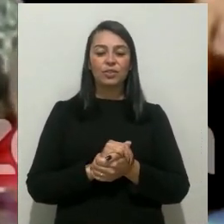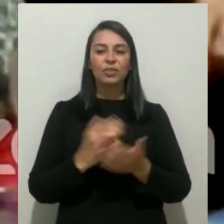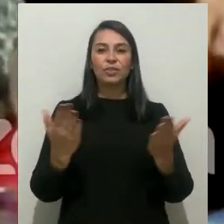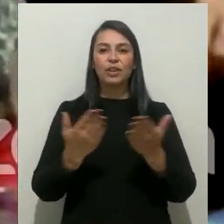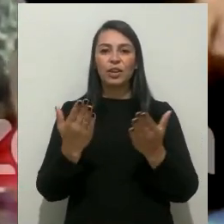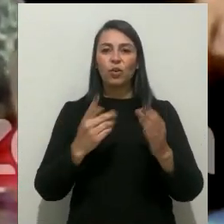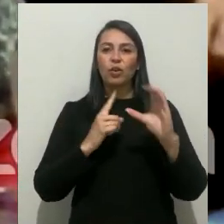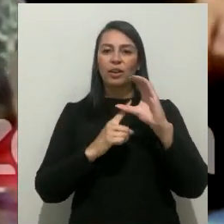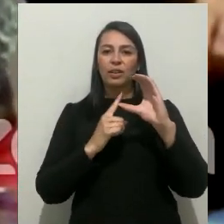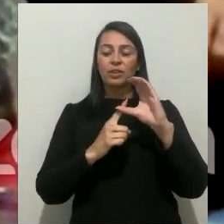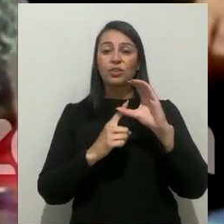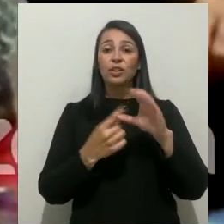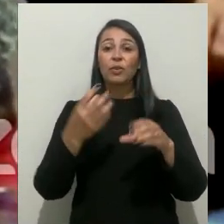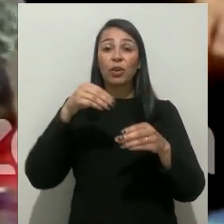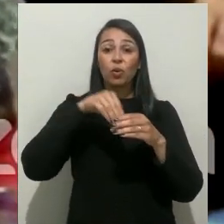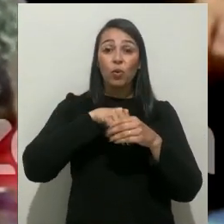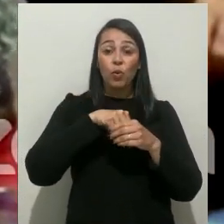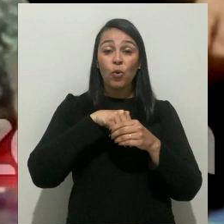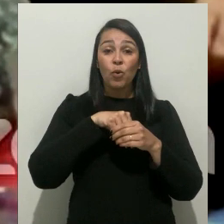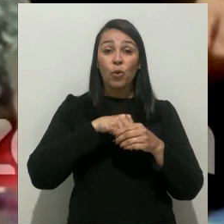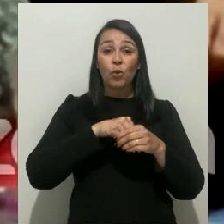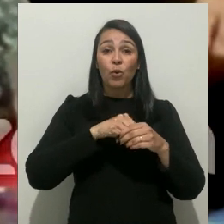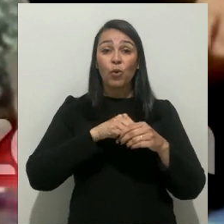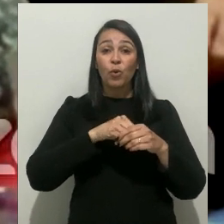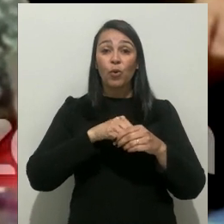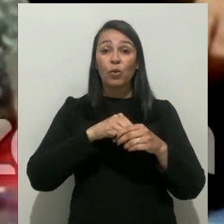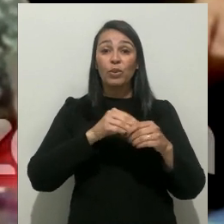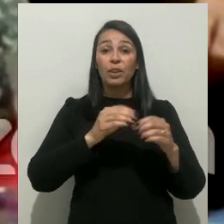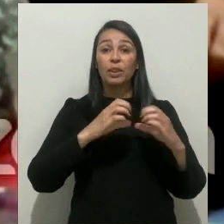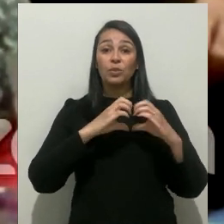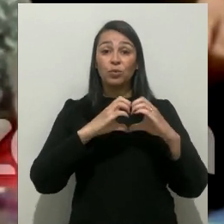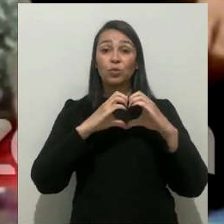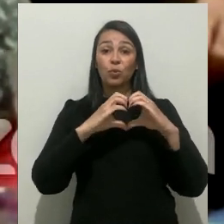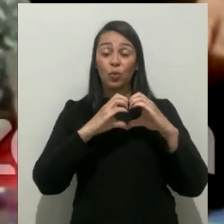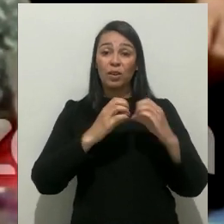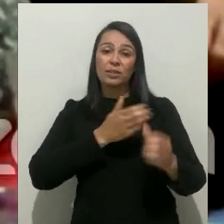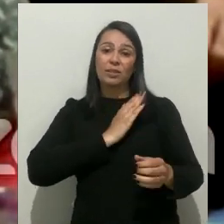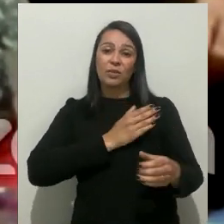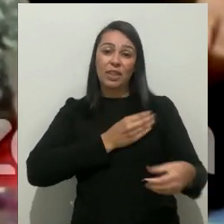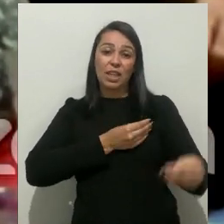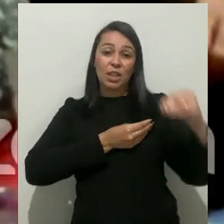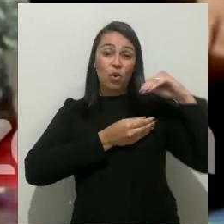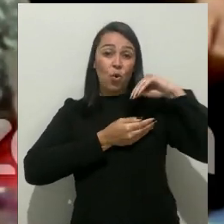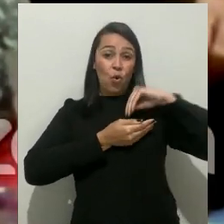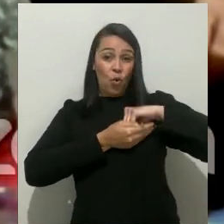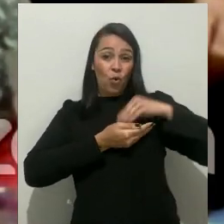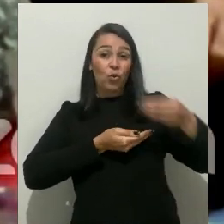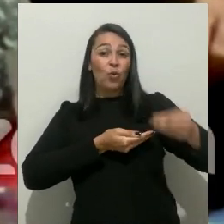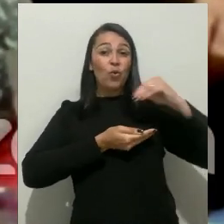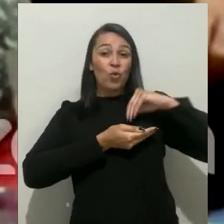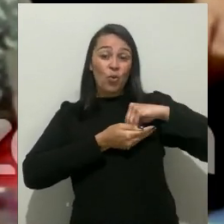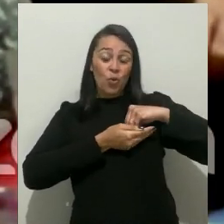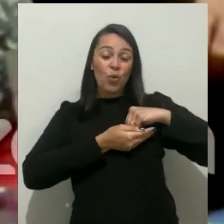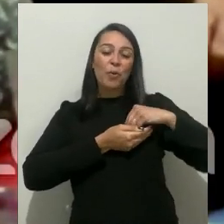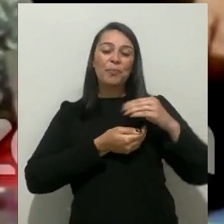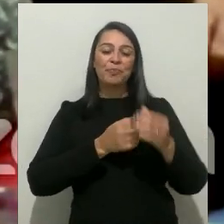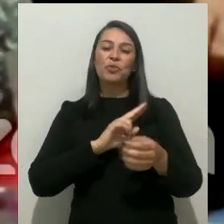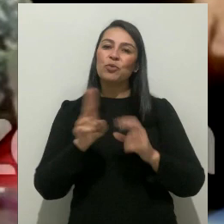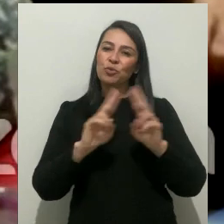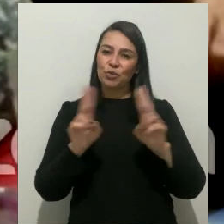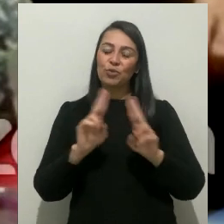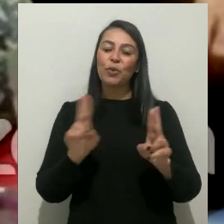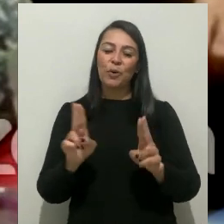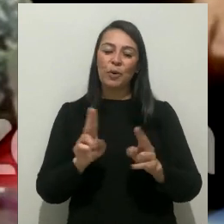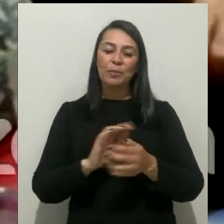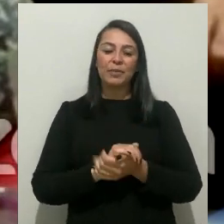cristão, colocou dentro do coração do Cristo, está no livro, uma foto dele e da família, com os nomes e tudo mais, está concretado dentro do